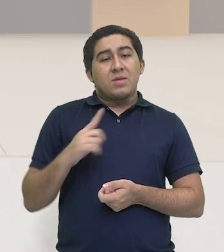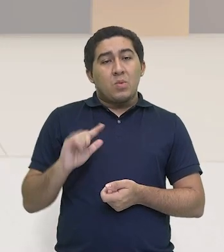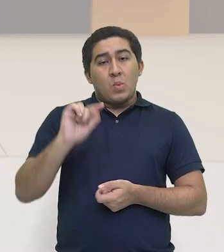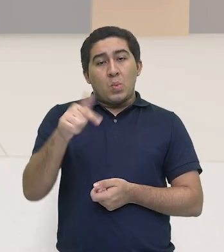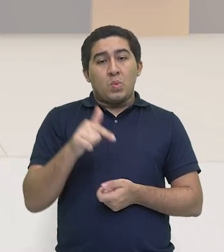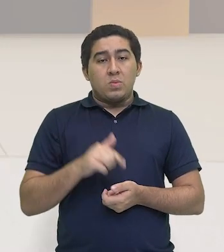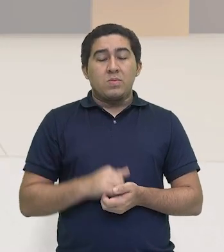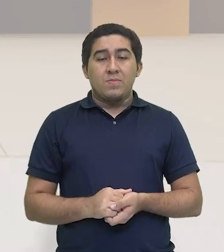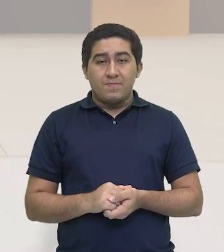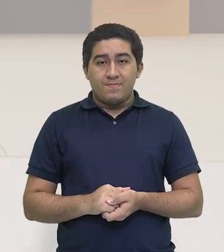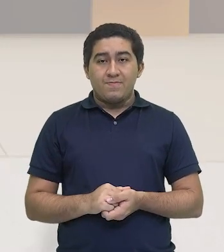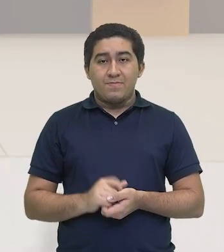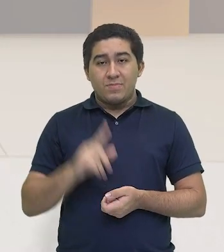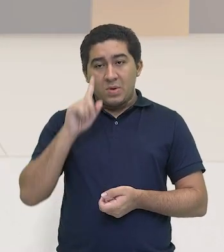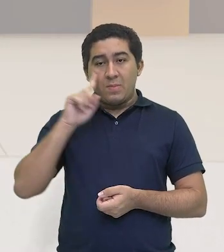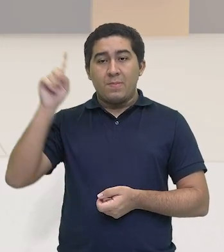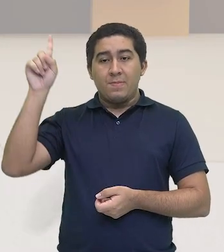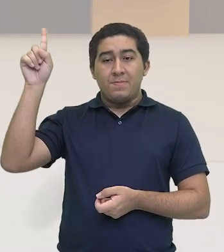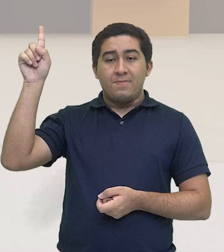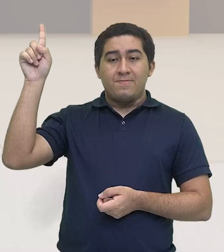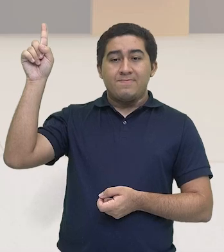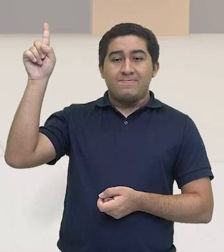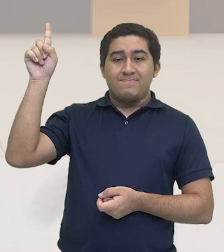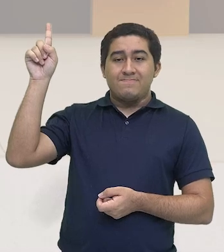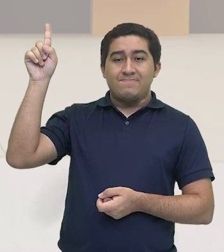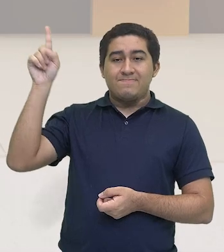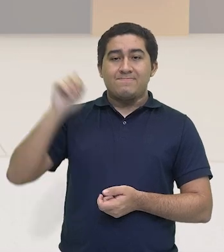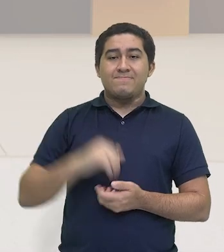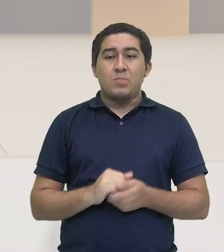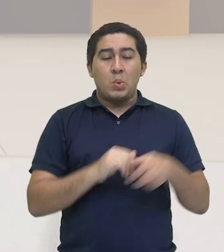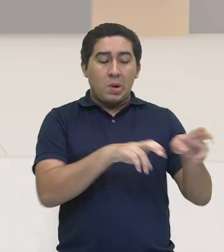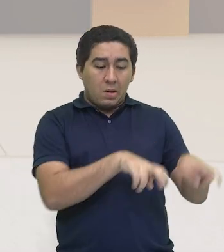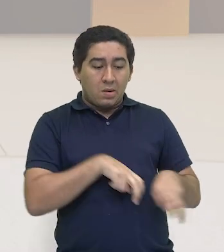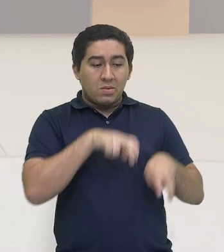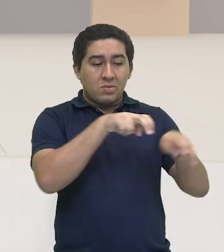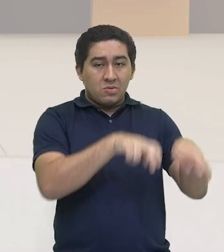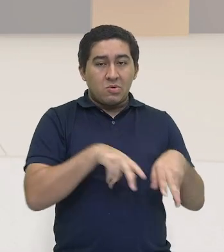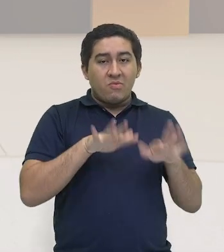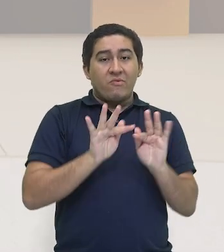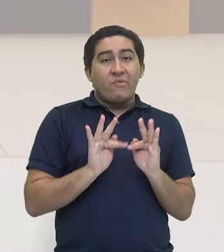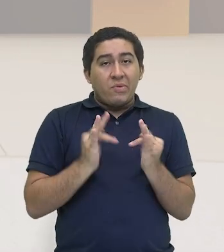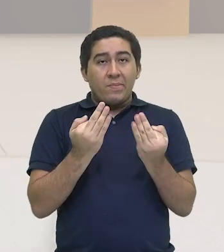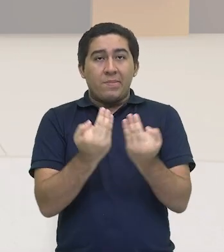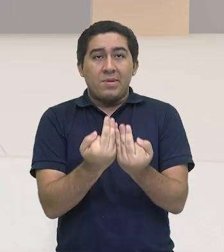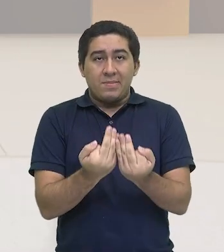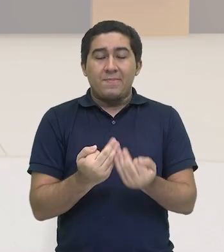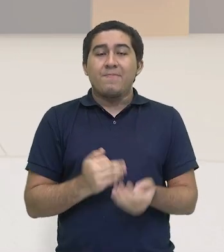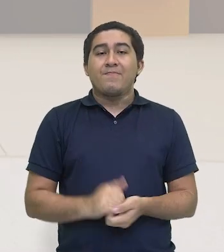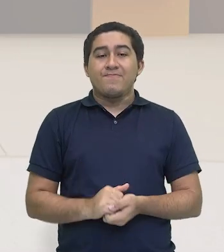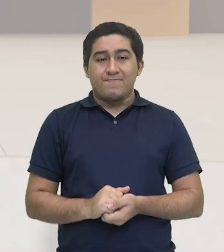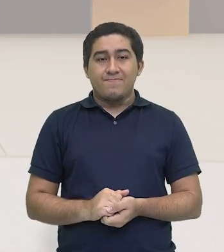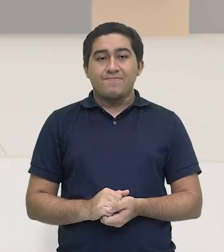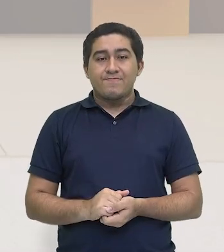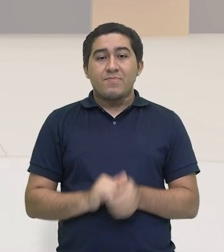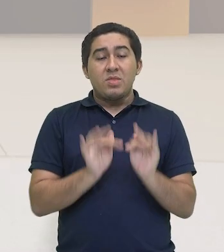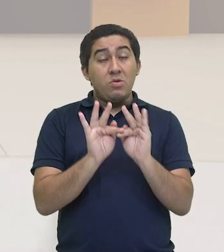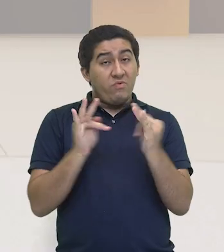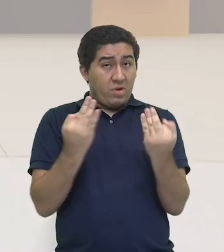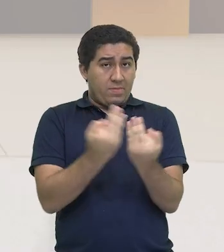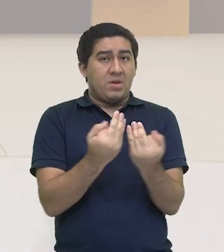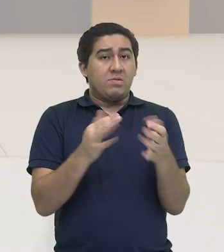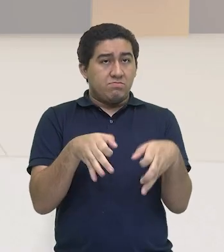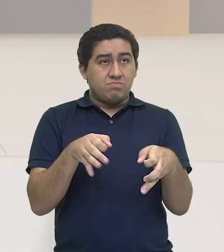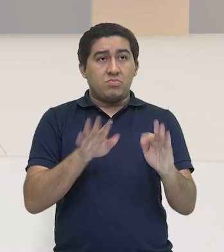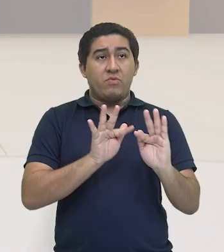é o agricultor familiar, gente. E como que é em inglês? Em inglês, family farmer. Family vem de família, né?